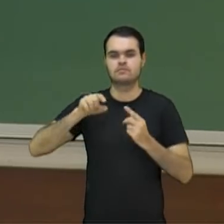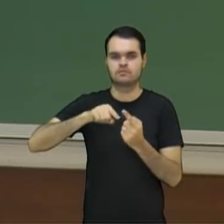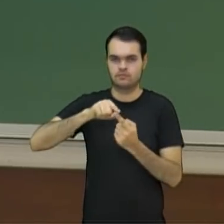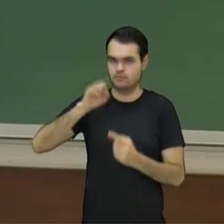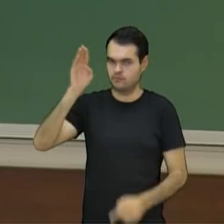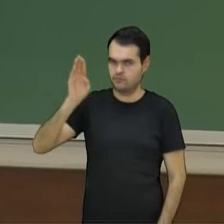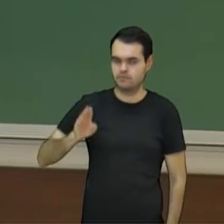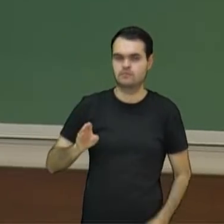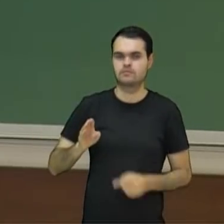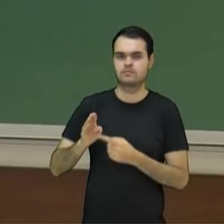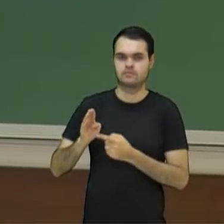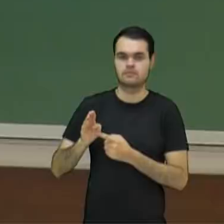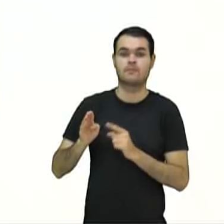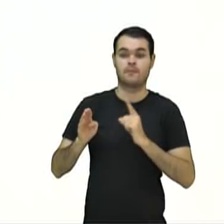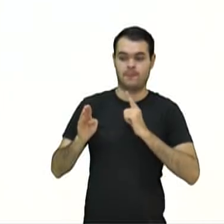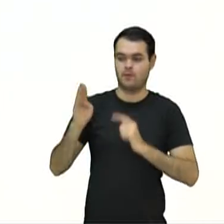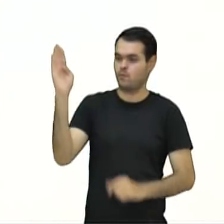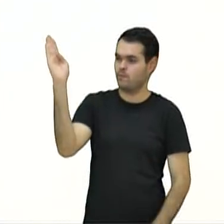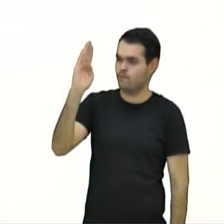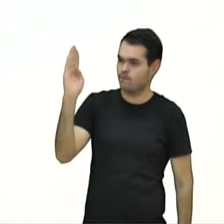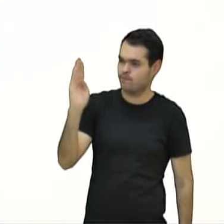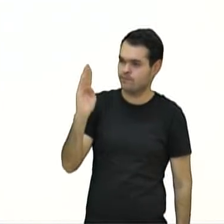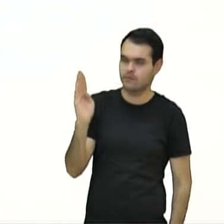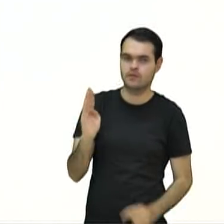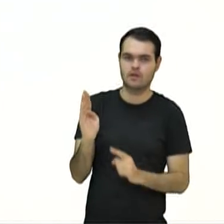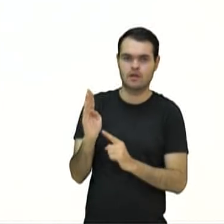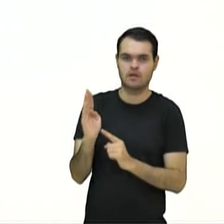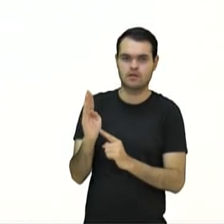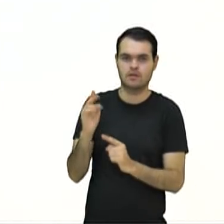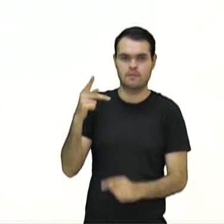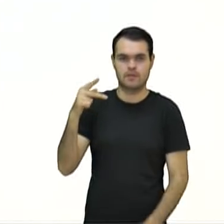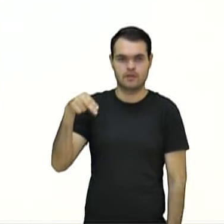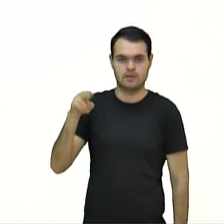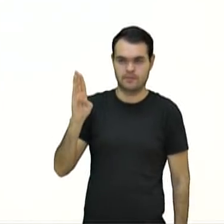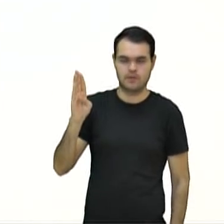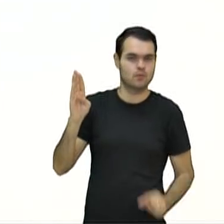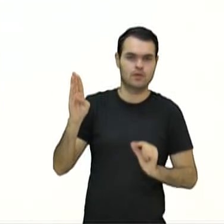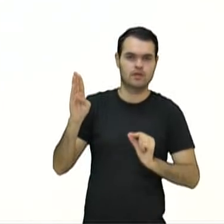Brasil apresenta aqui como correspondendo do seu PNB